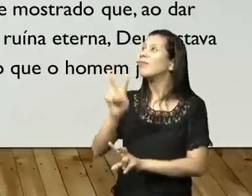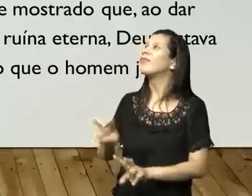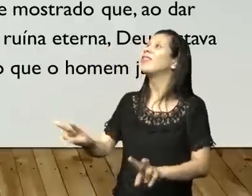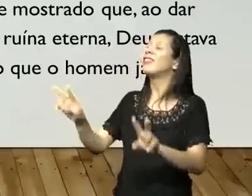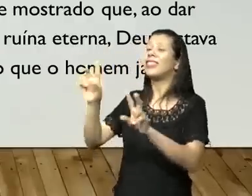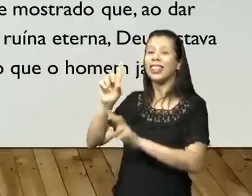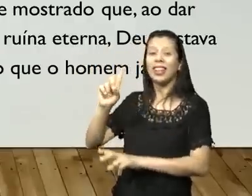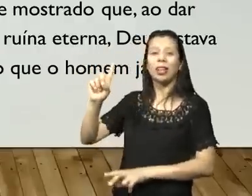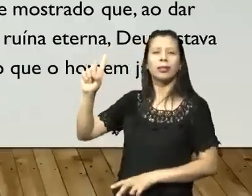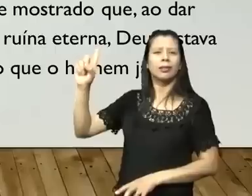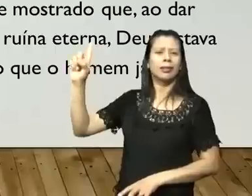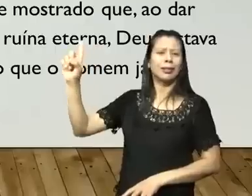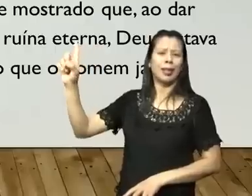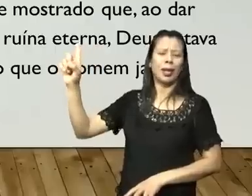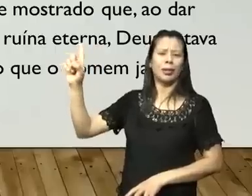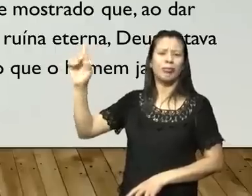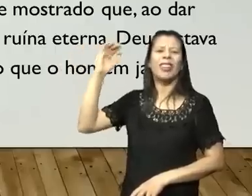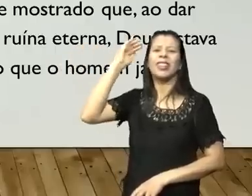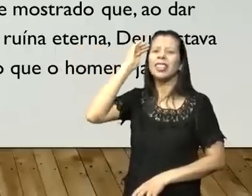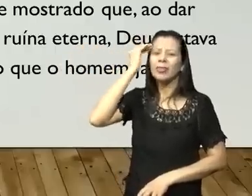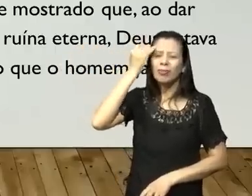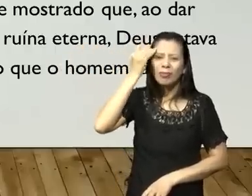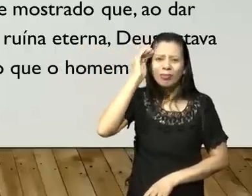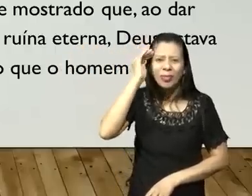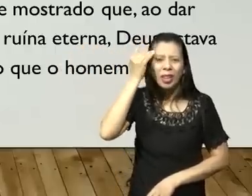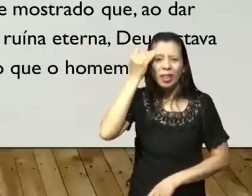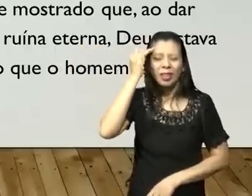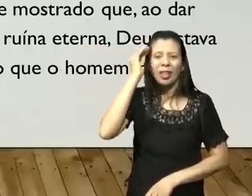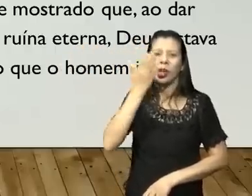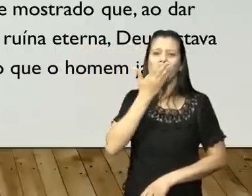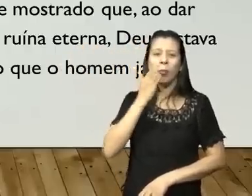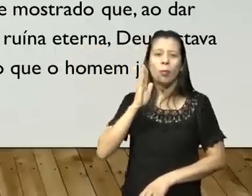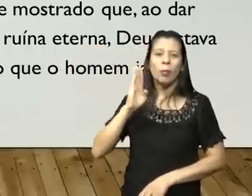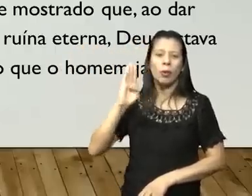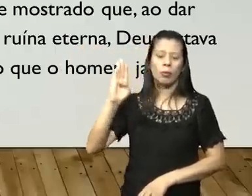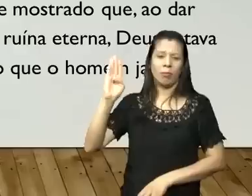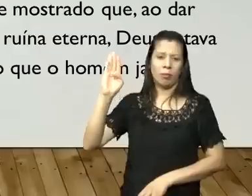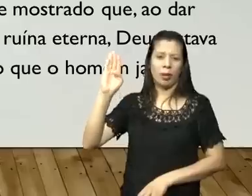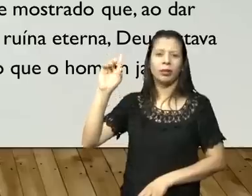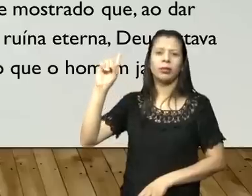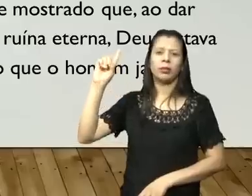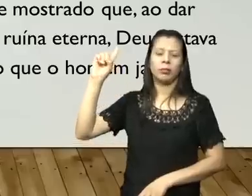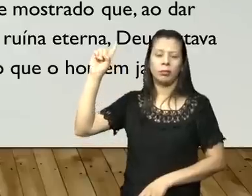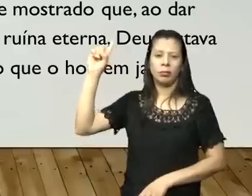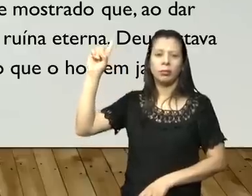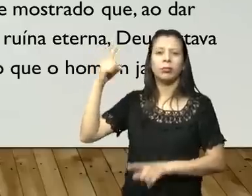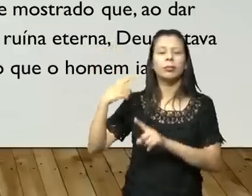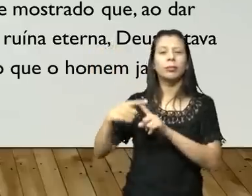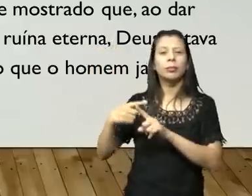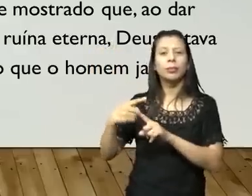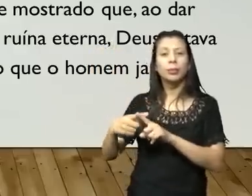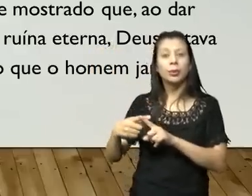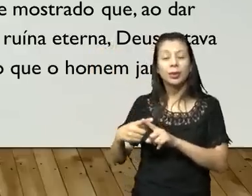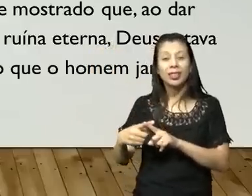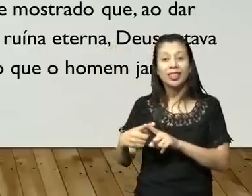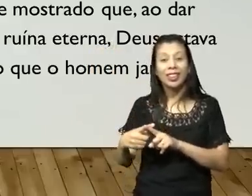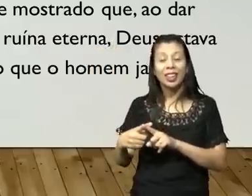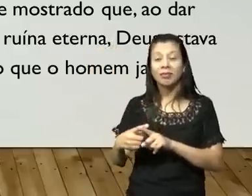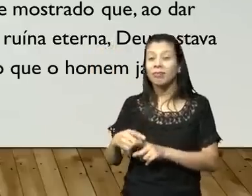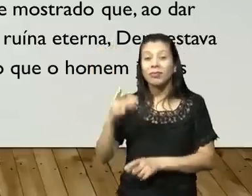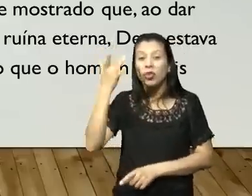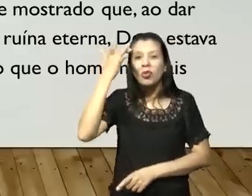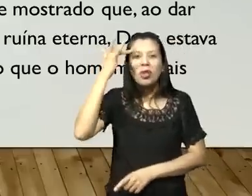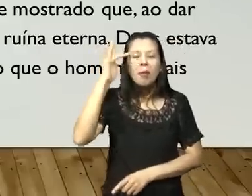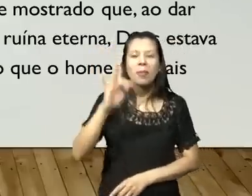ver e ao mesmo tempo subsistir fazendo uma inteira entrega habilitou-se a compreender a visão de Cristo que ele for acocedida